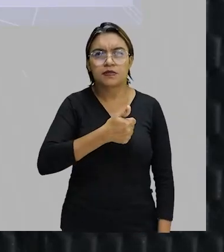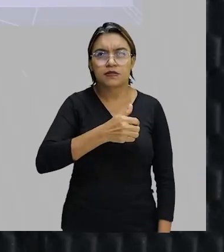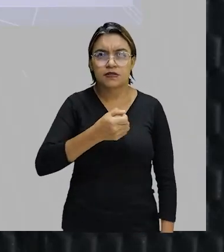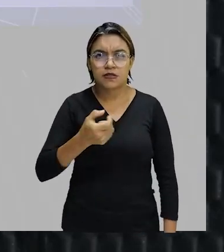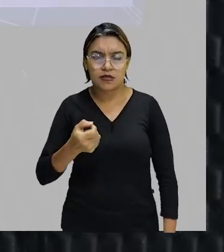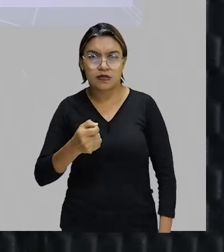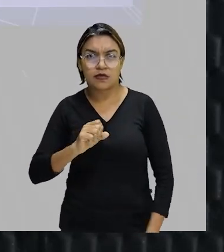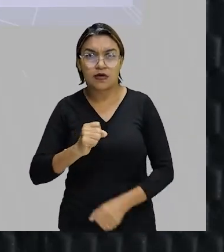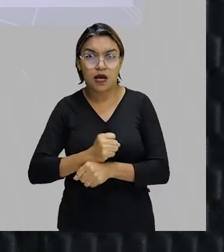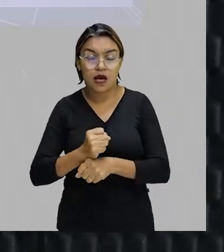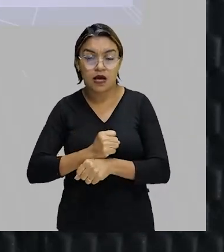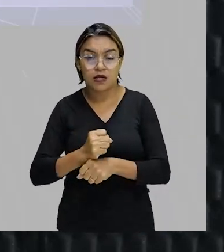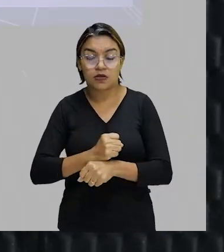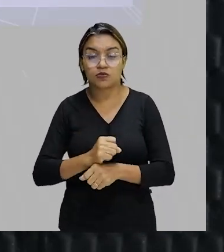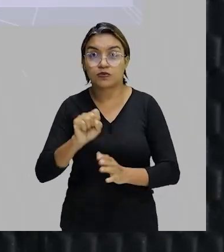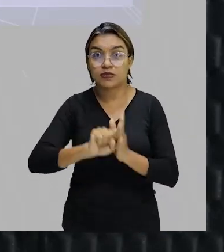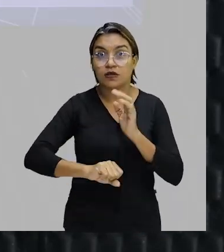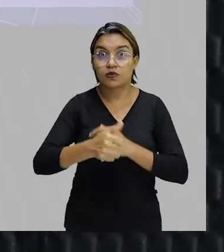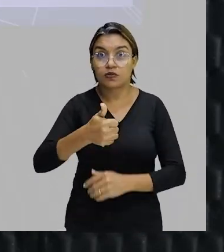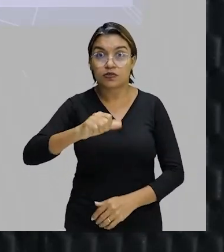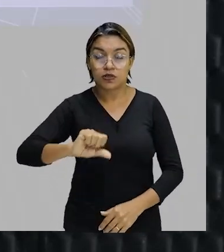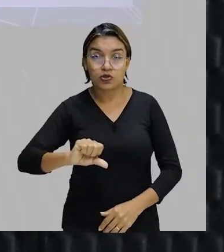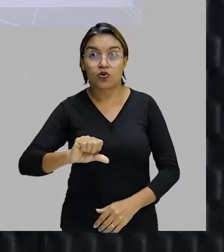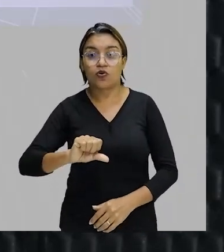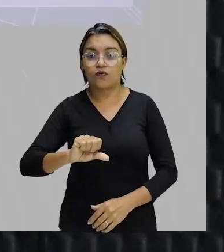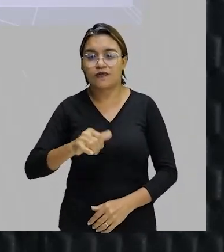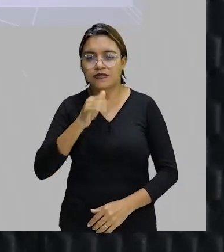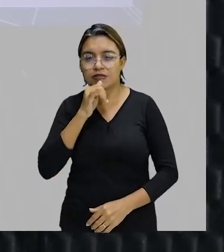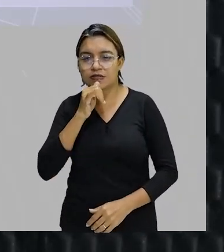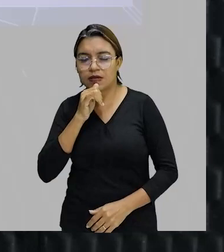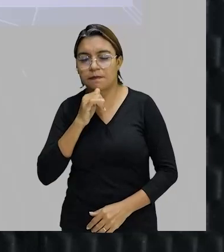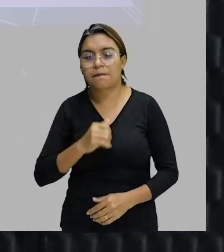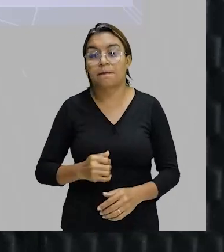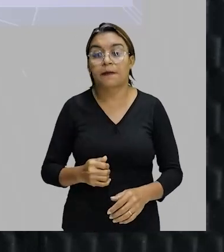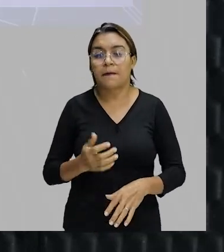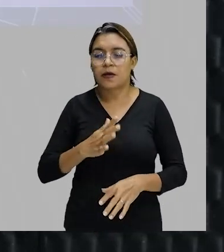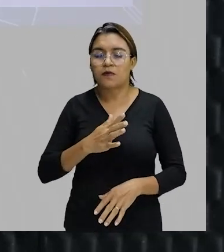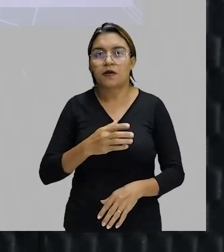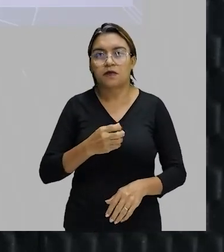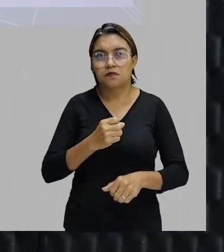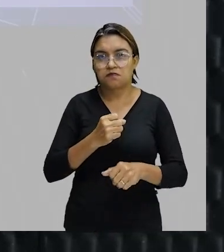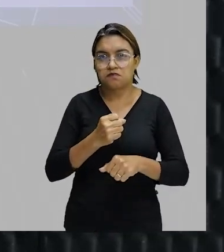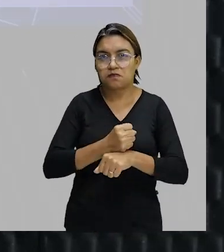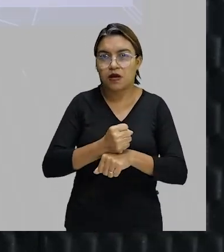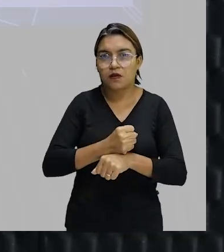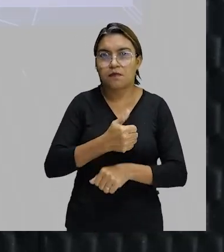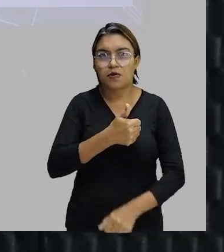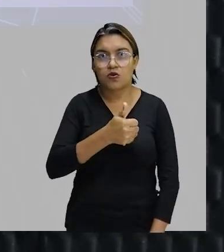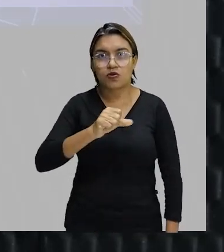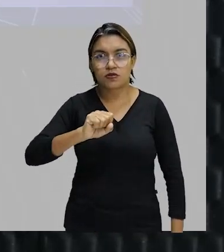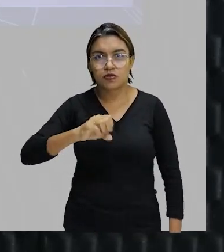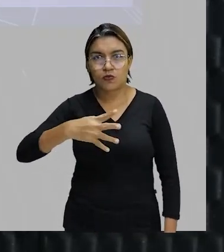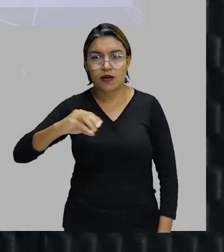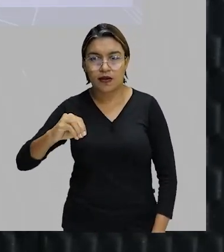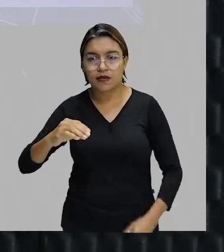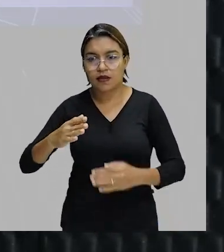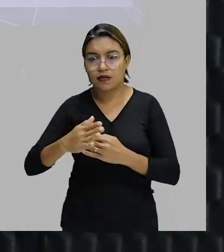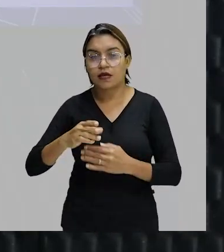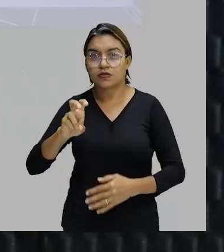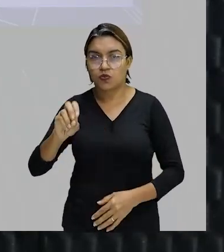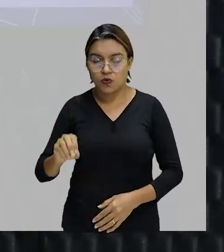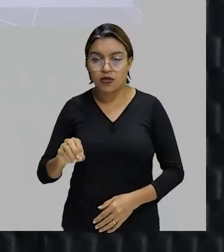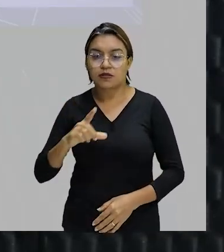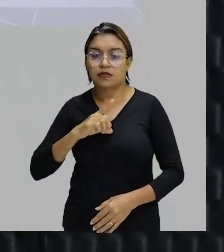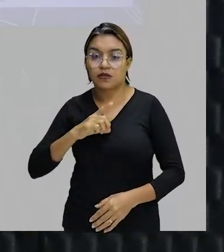século XIX, a partir ali de 1840 para 1850, inicia-se um novo processo, uma